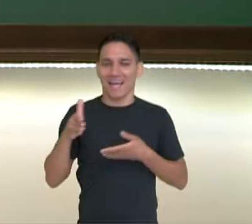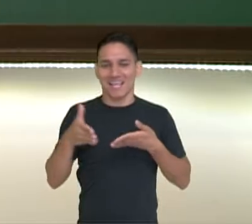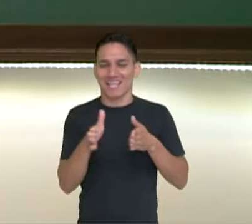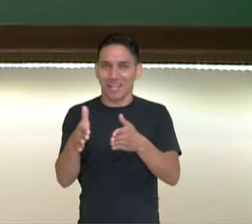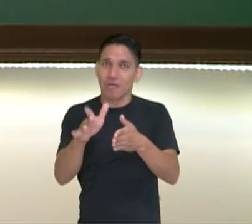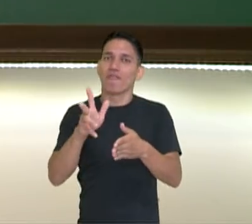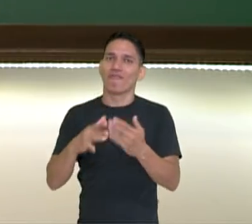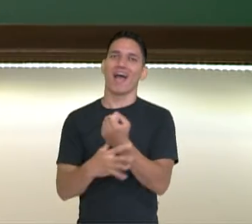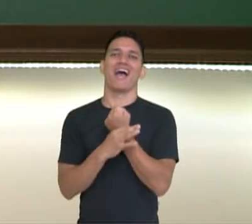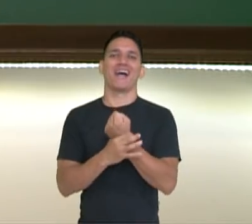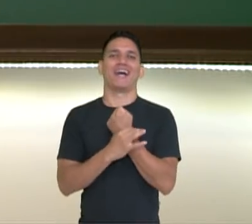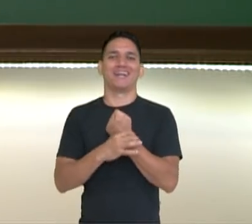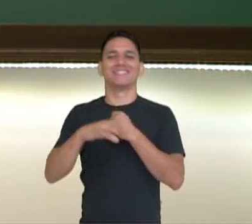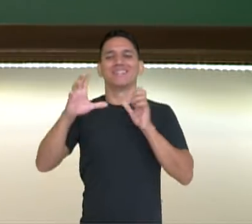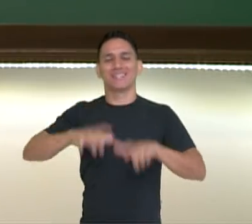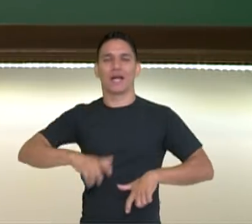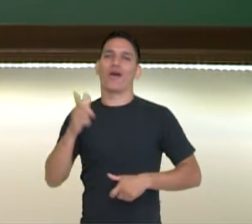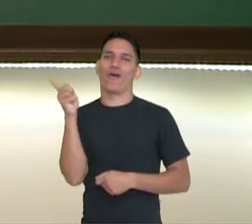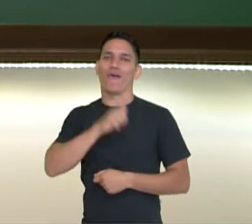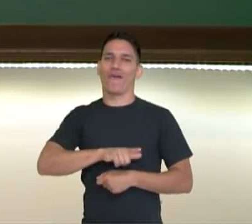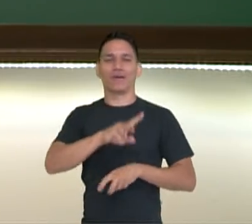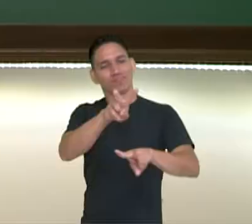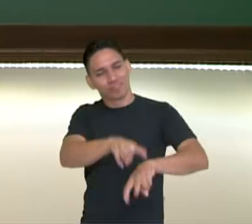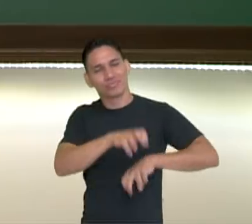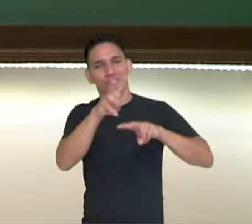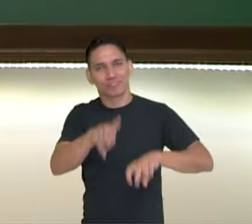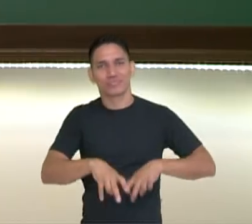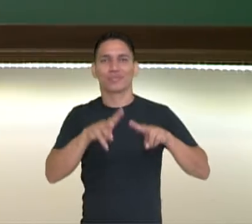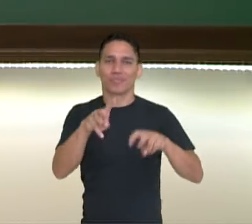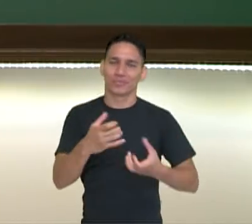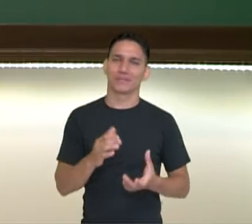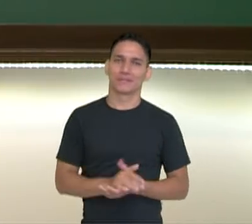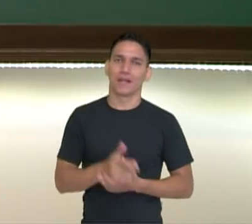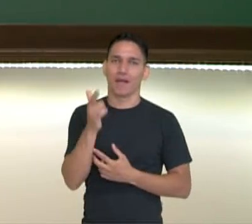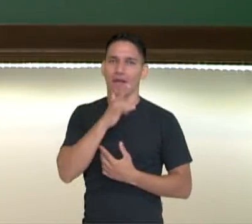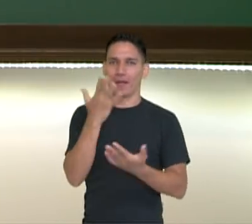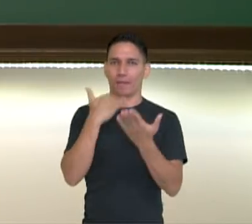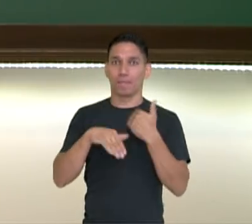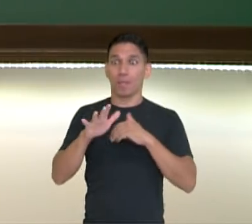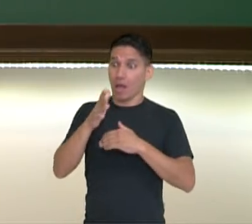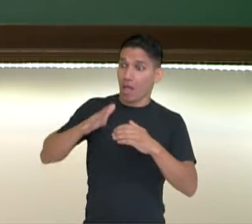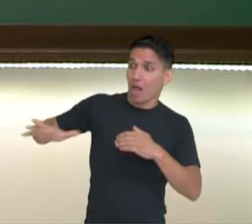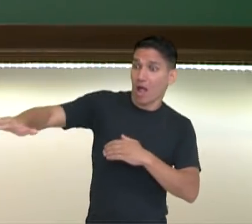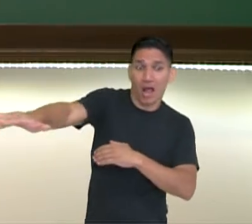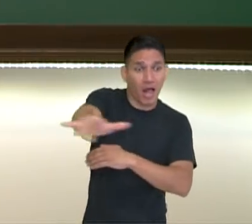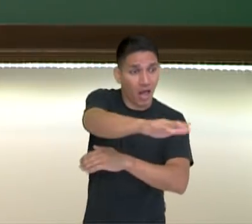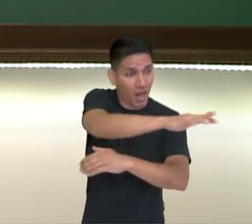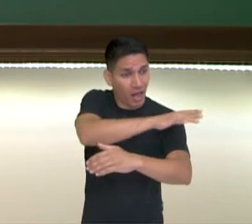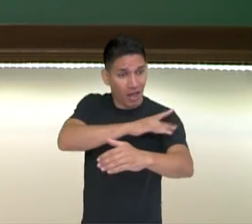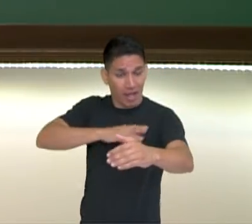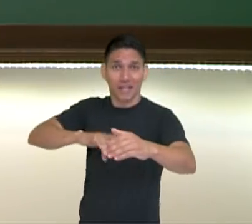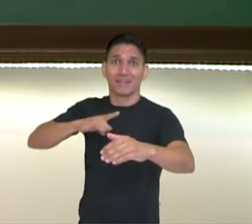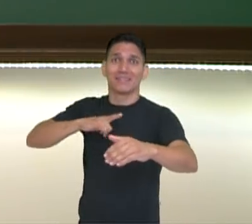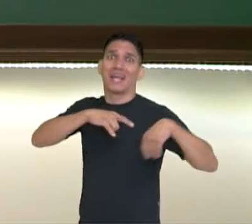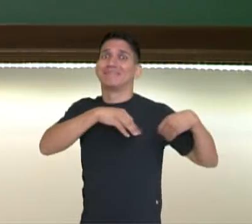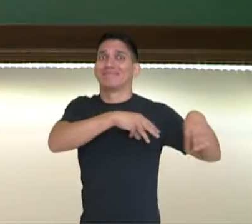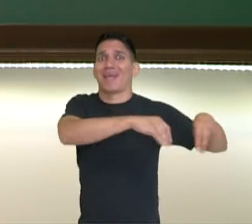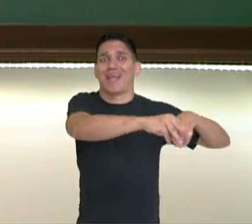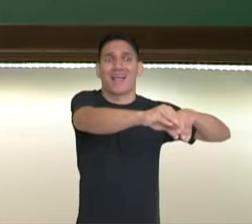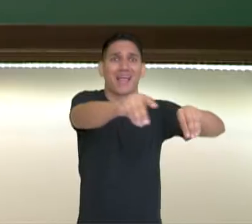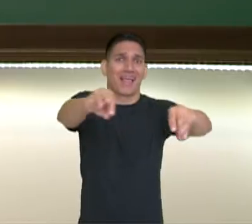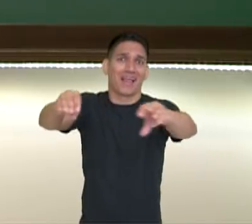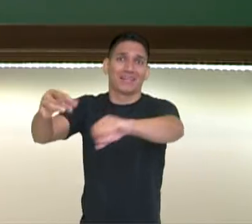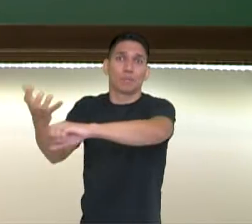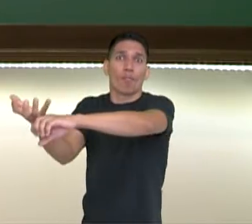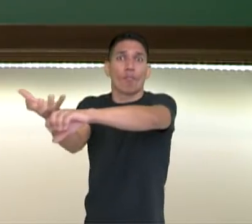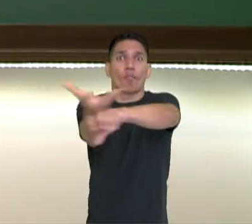alimentar nessa região. Enquanto todo ao redor você vai ter o deserto da Arábia, o deserto do Saara, e essa região da crescente fértil,